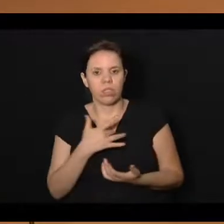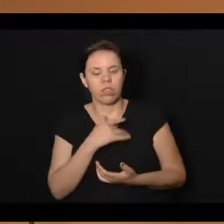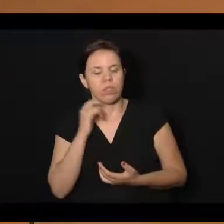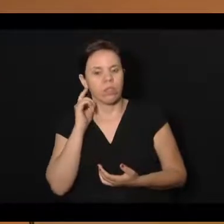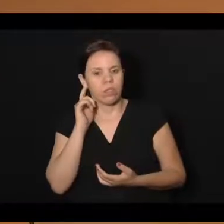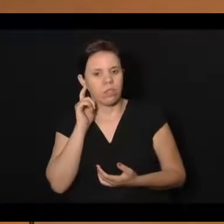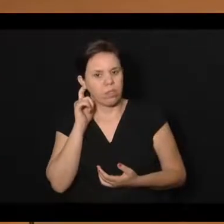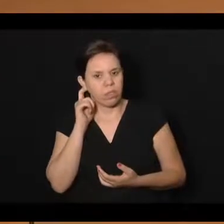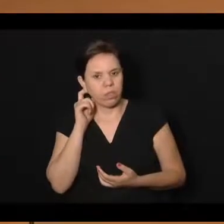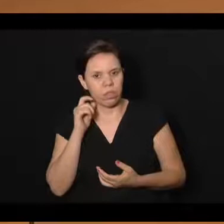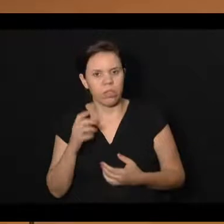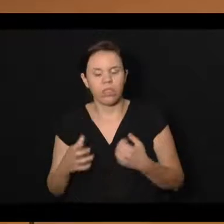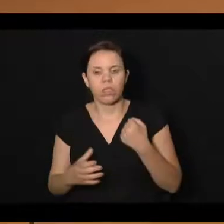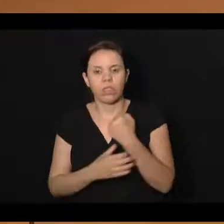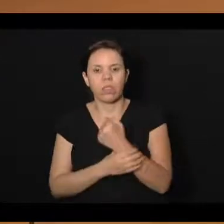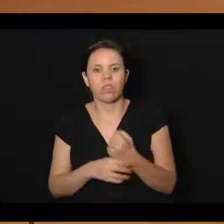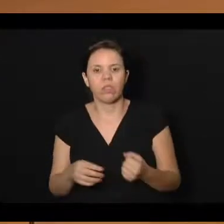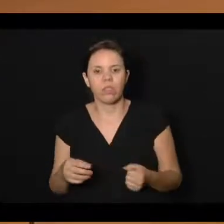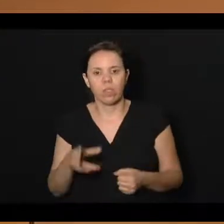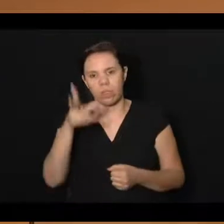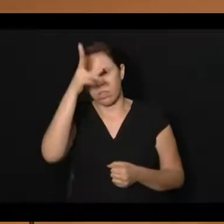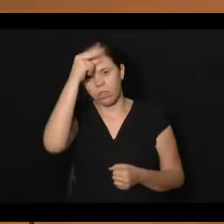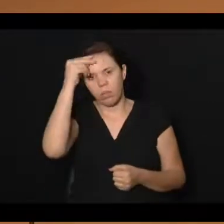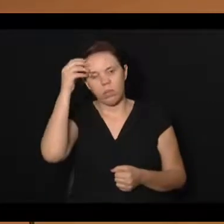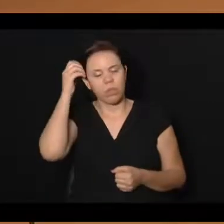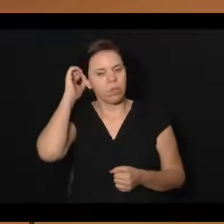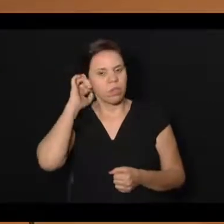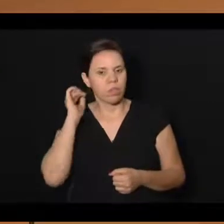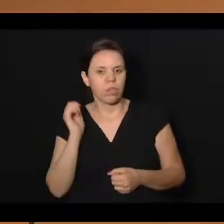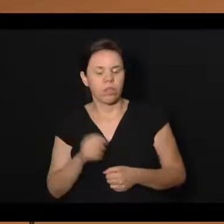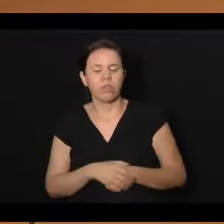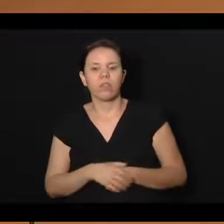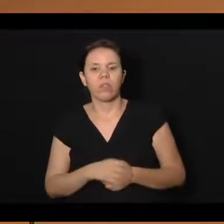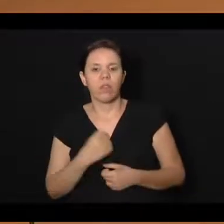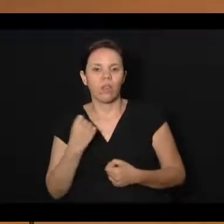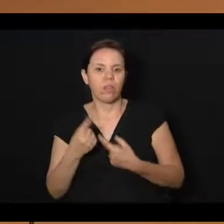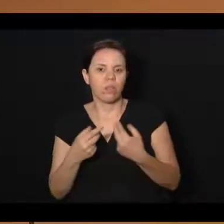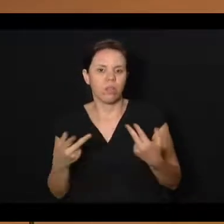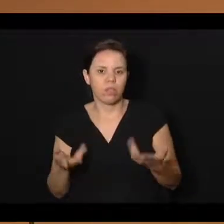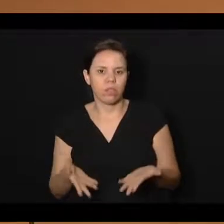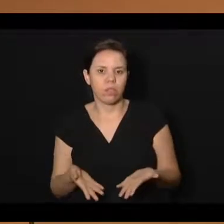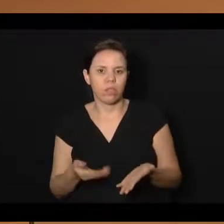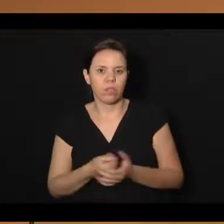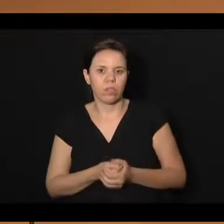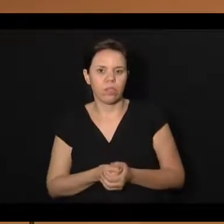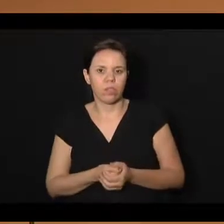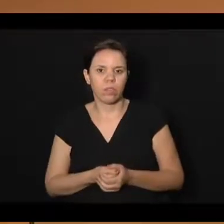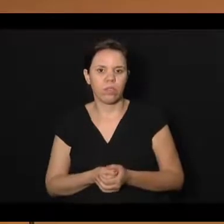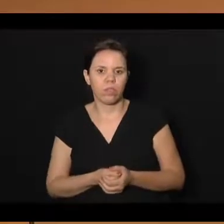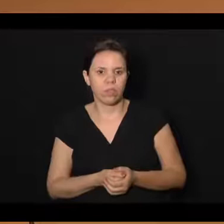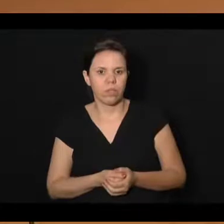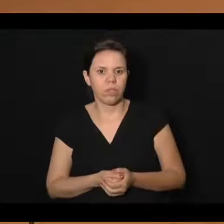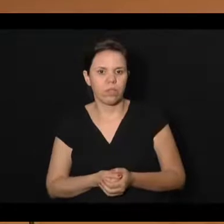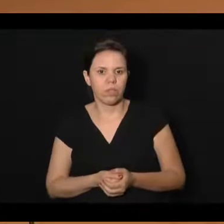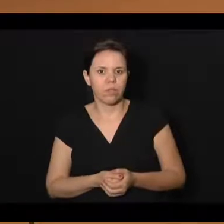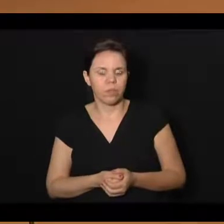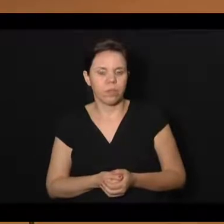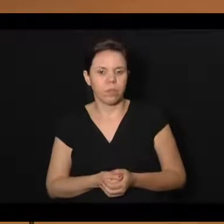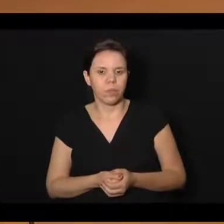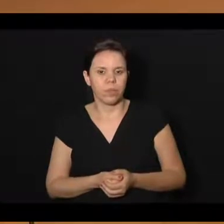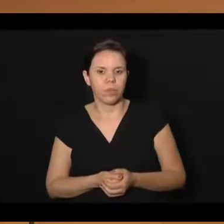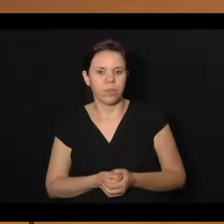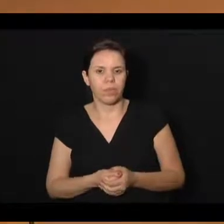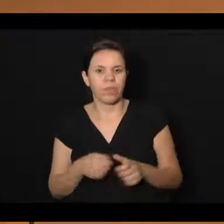da segurança pública então tem questões que foram colocadas que talvez no estado estava de